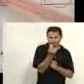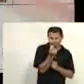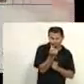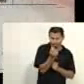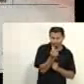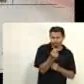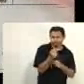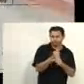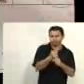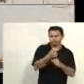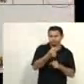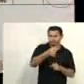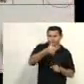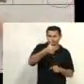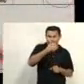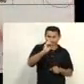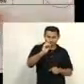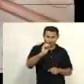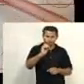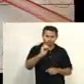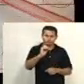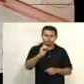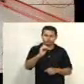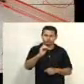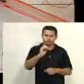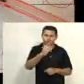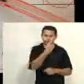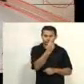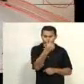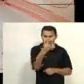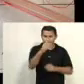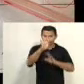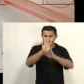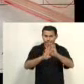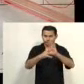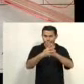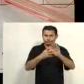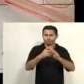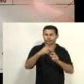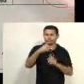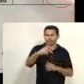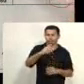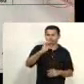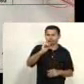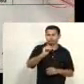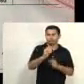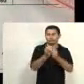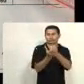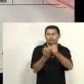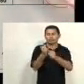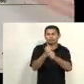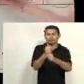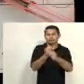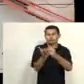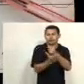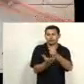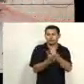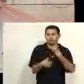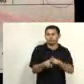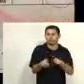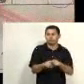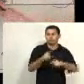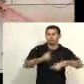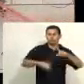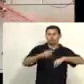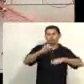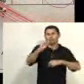em 2010, eu tenho o preço de cada uma das tabelas, P0 no ano base, tá? E o